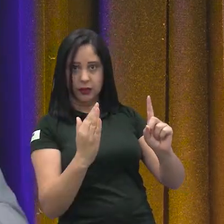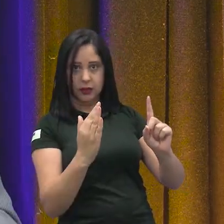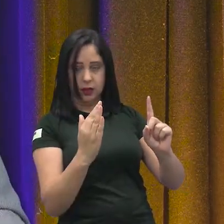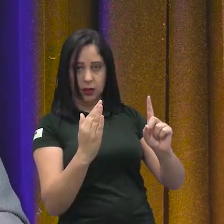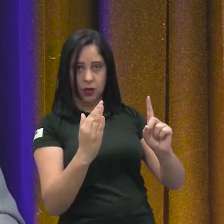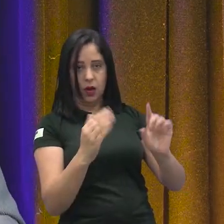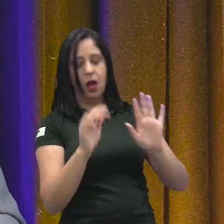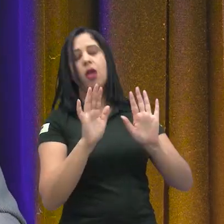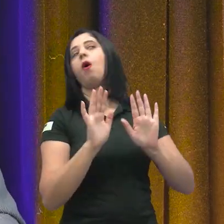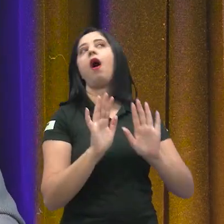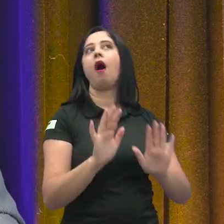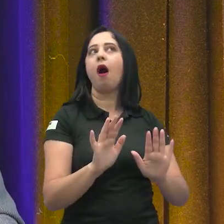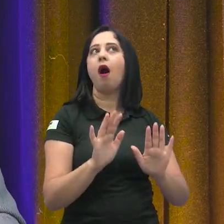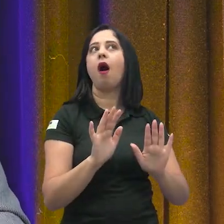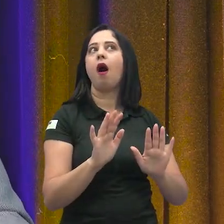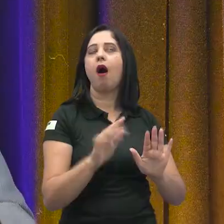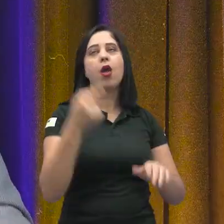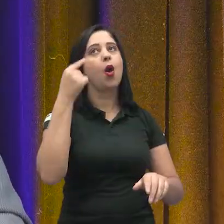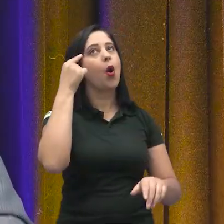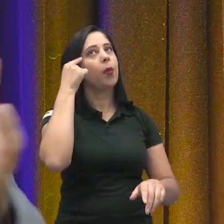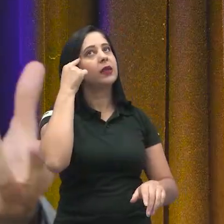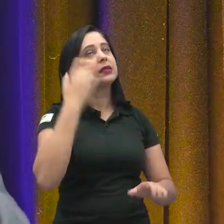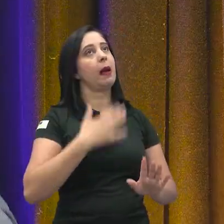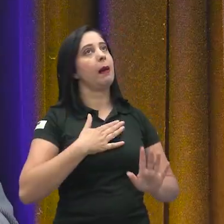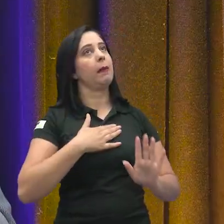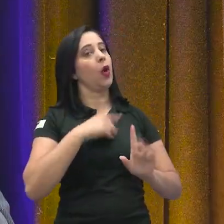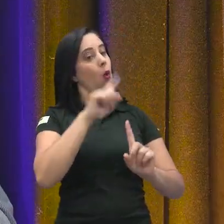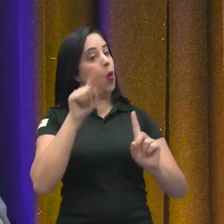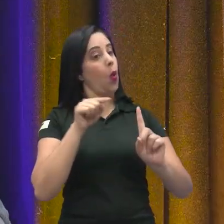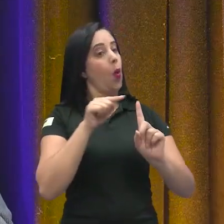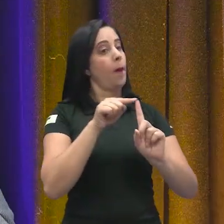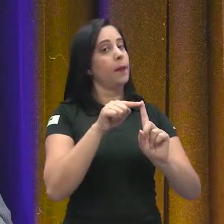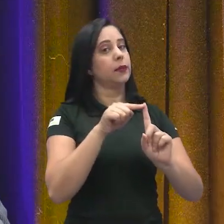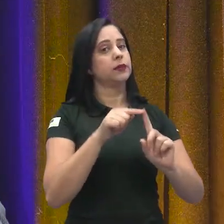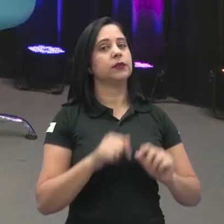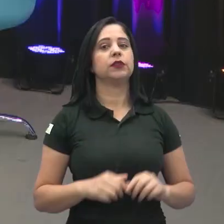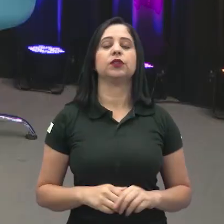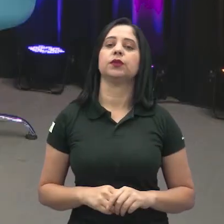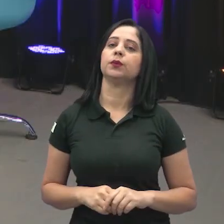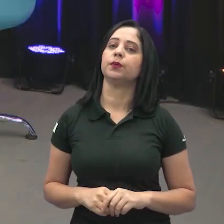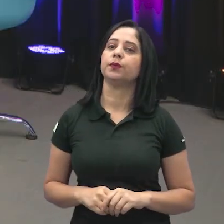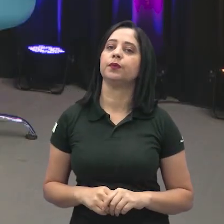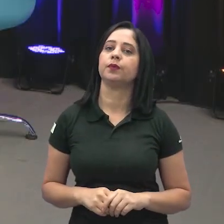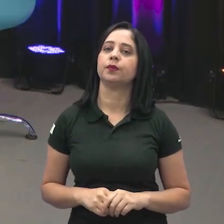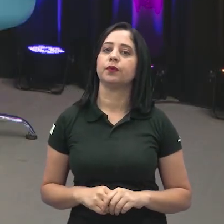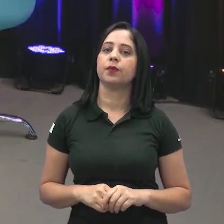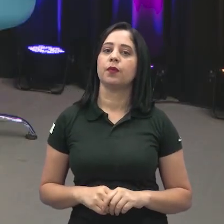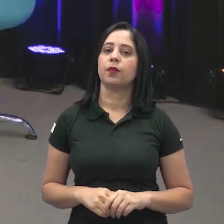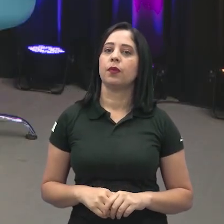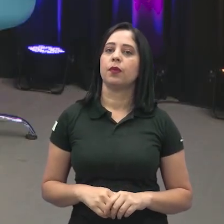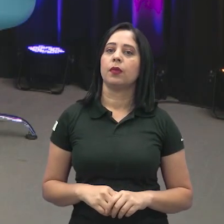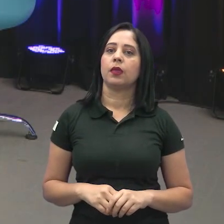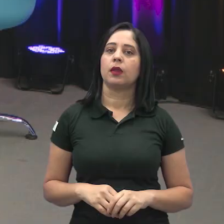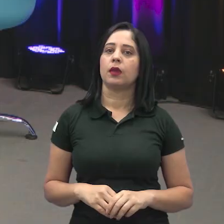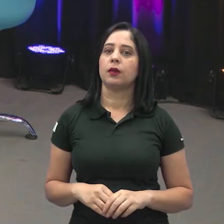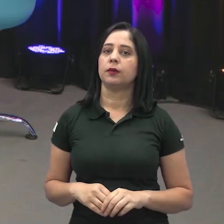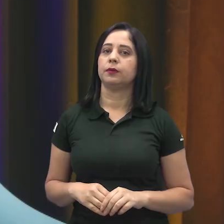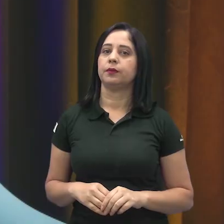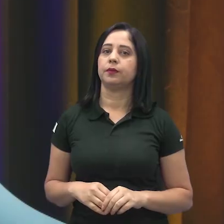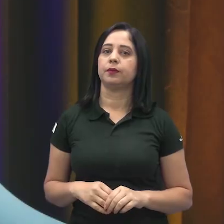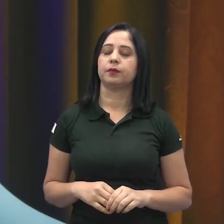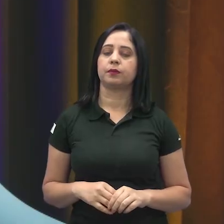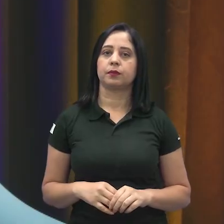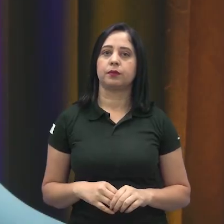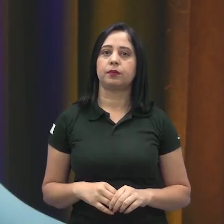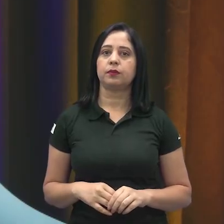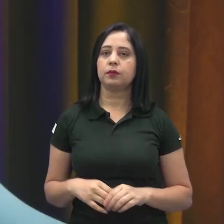aí está alguma coisa para você plantar e semear, entendeu? Sim. Qual que é a sua métrica pessoal para